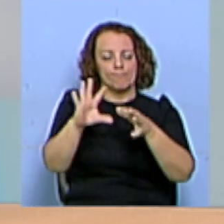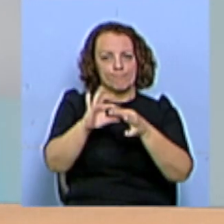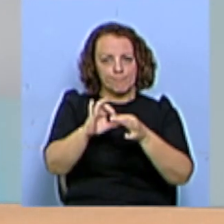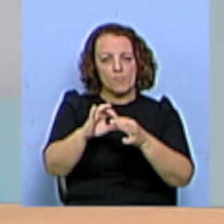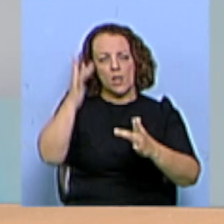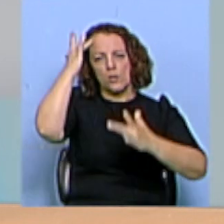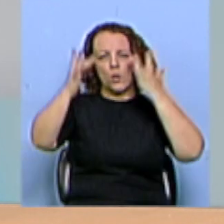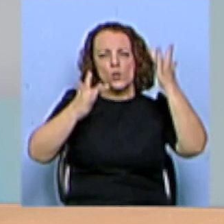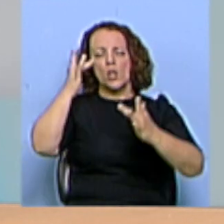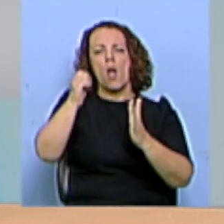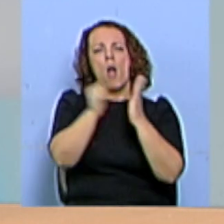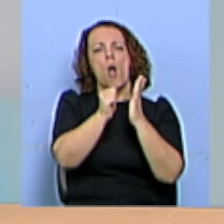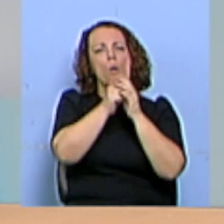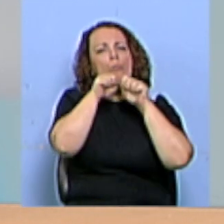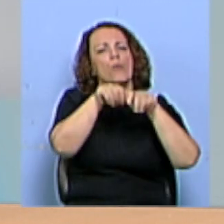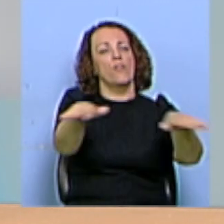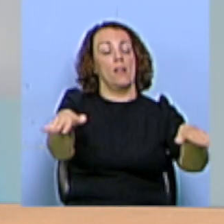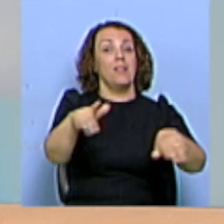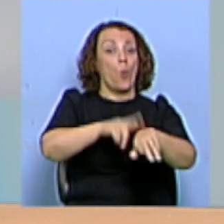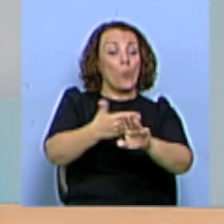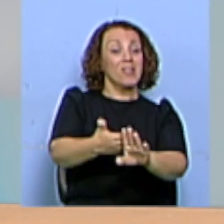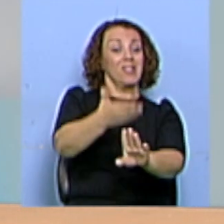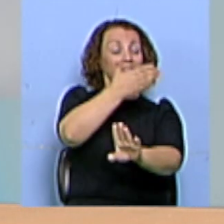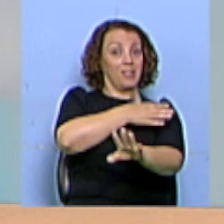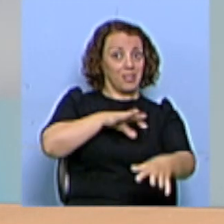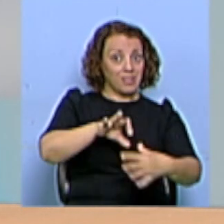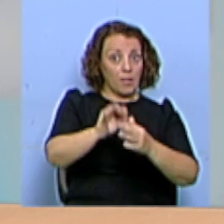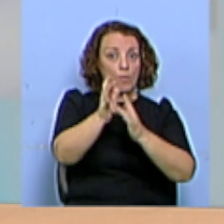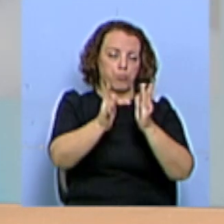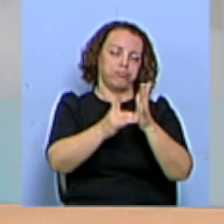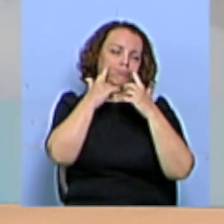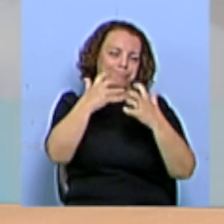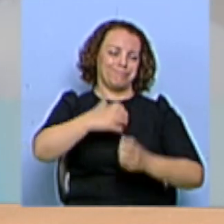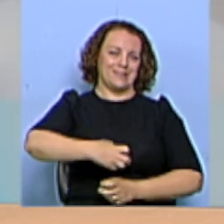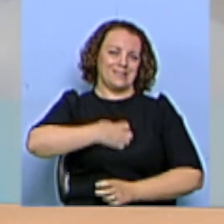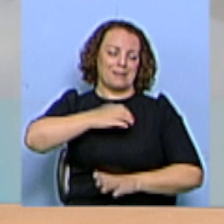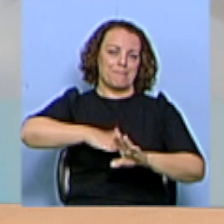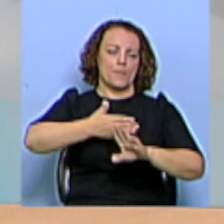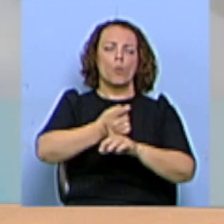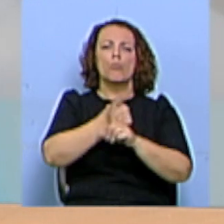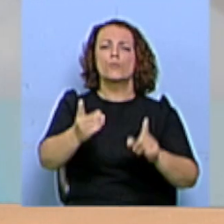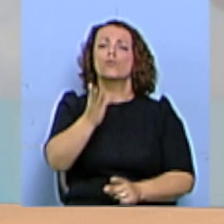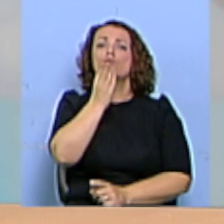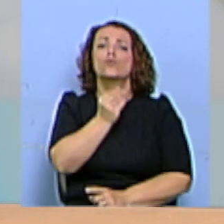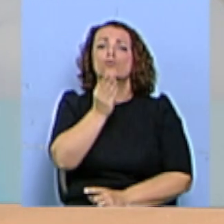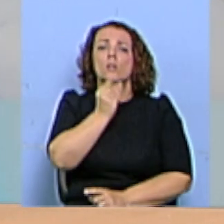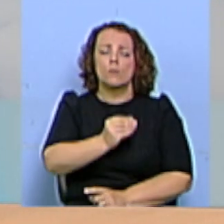não é? Ao tempo de Jesus, isto mais se faz sentir. Porquê? Porque o judaísmo tinha entrado